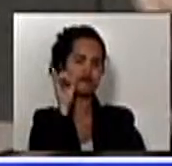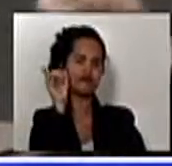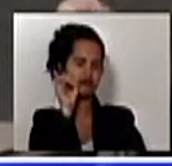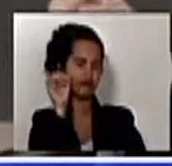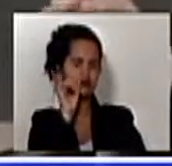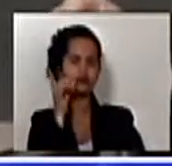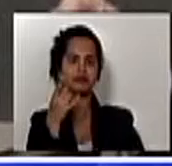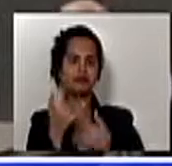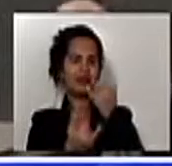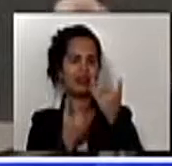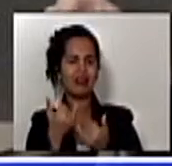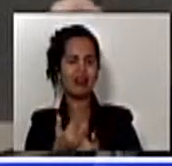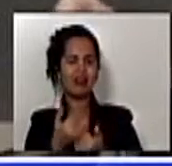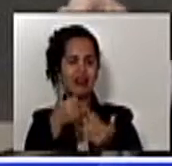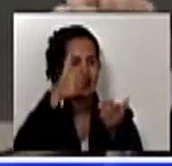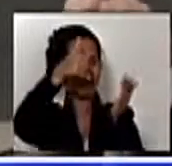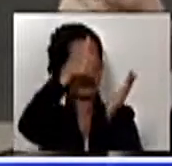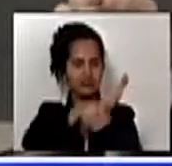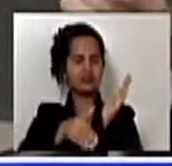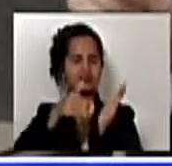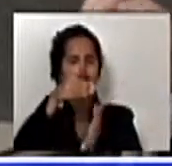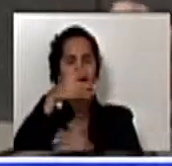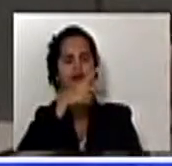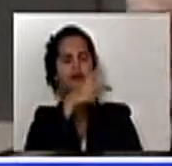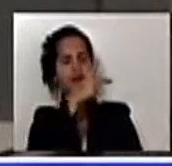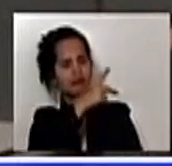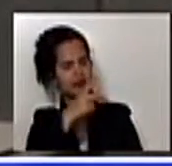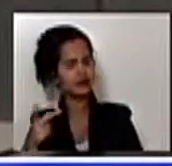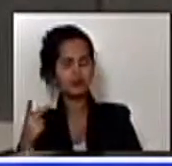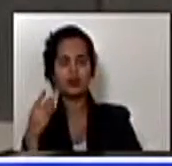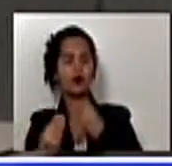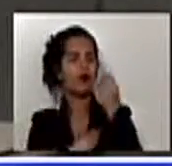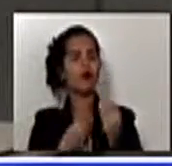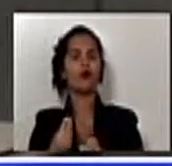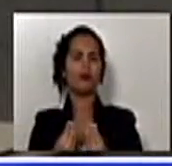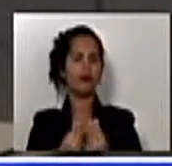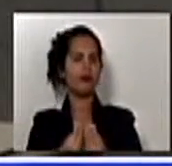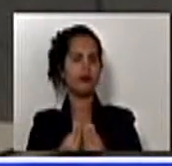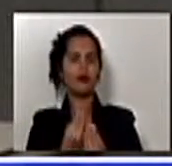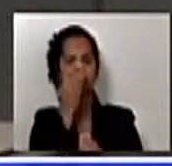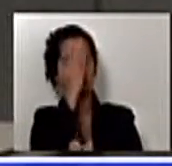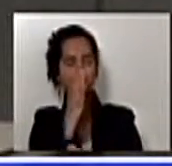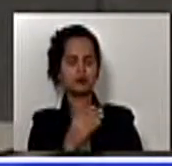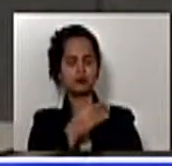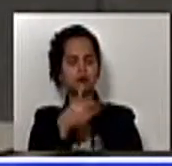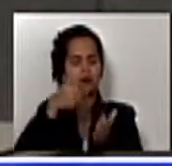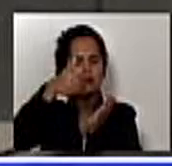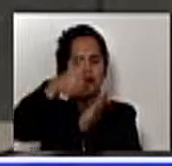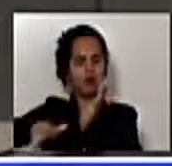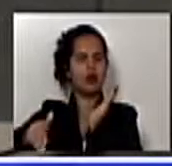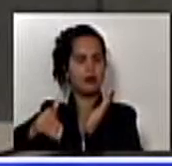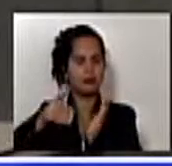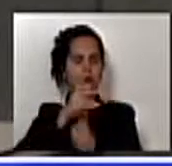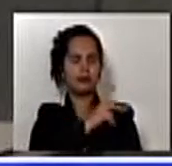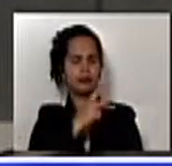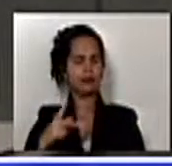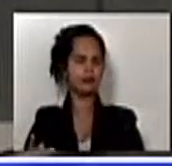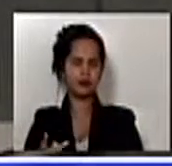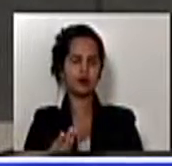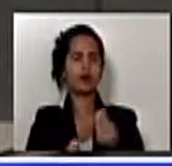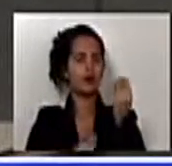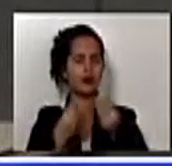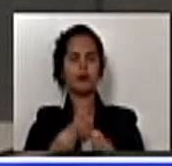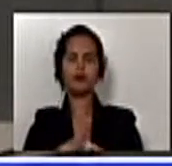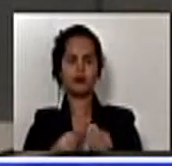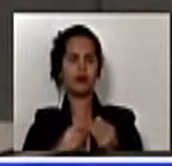brincando de retirar a presidente num momento tão crítico, porque isso afeta orçamento de poderes, isso afeta ações de